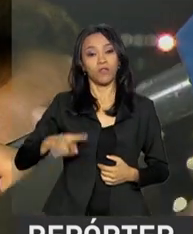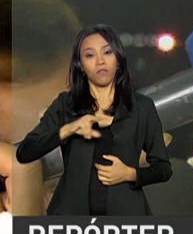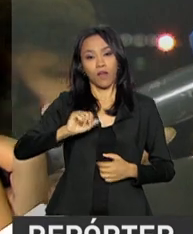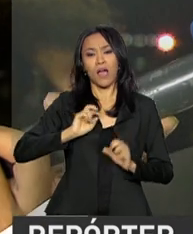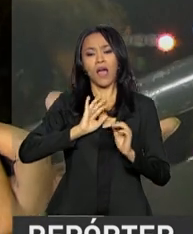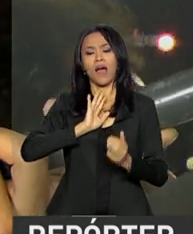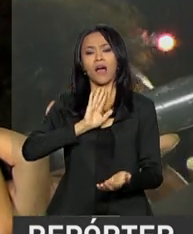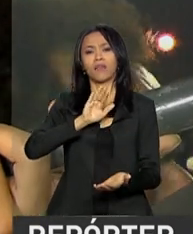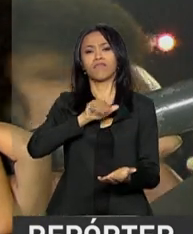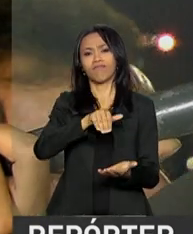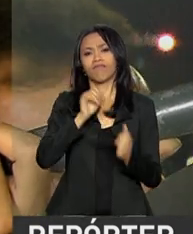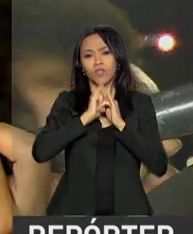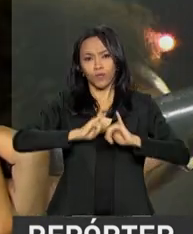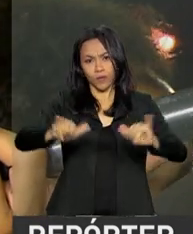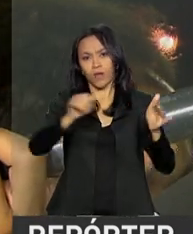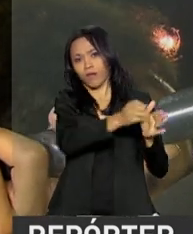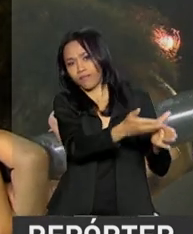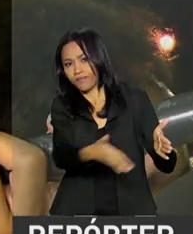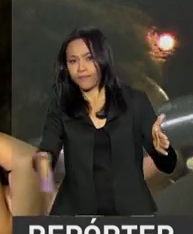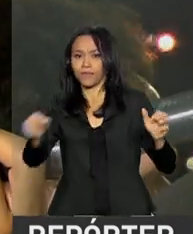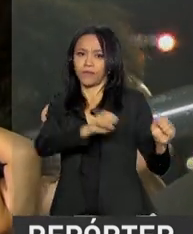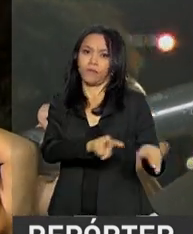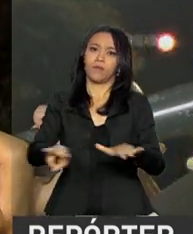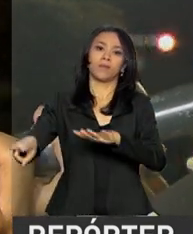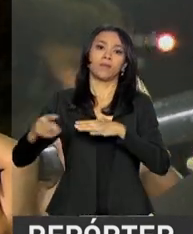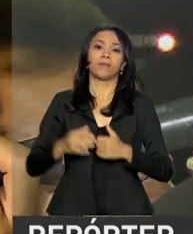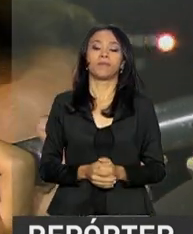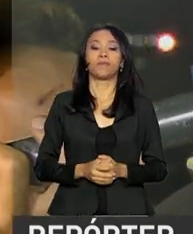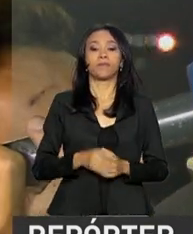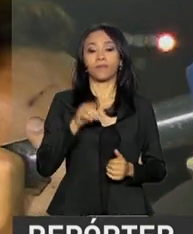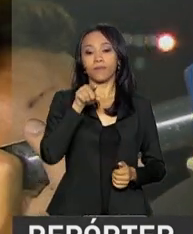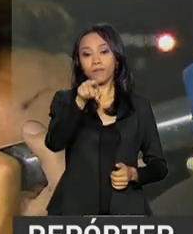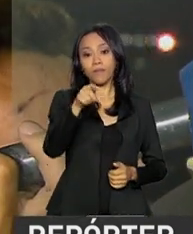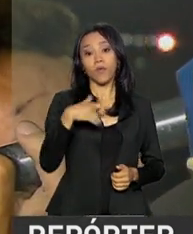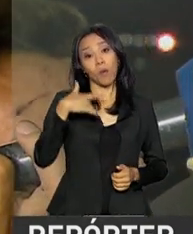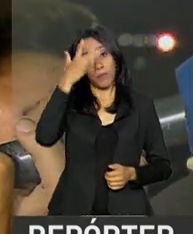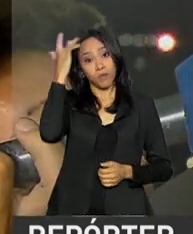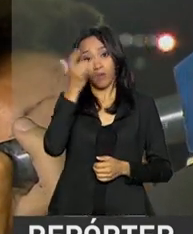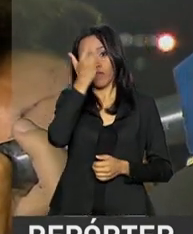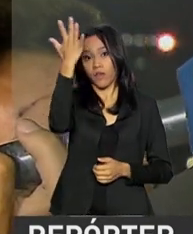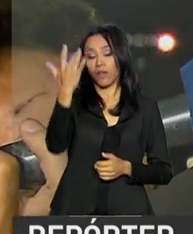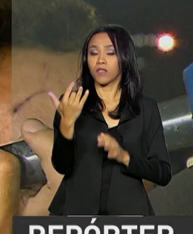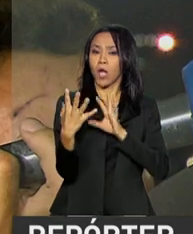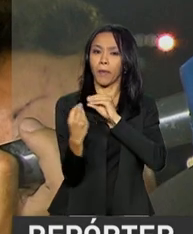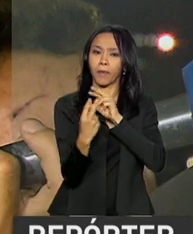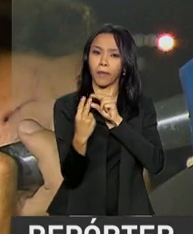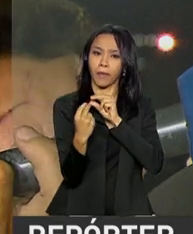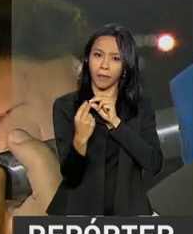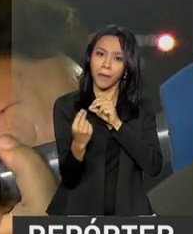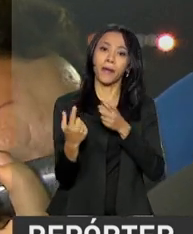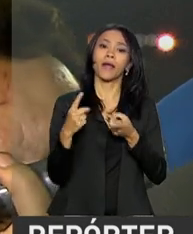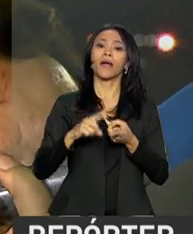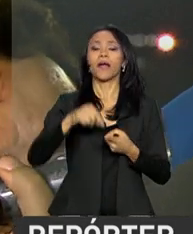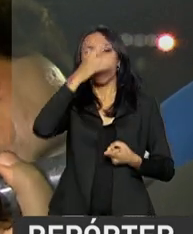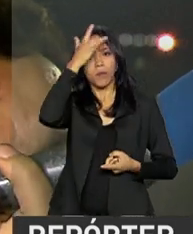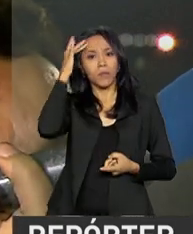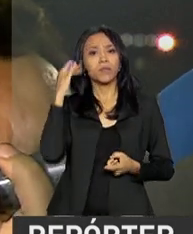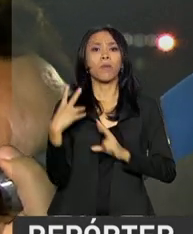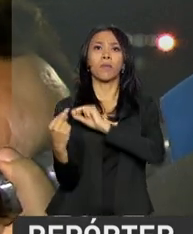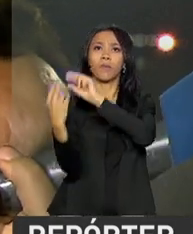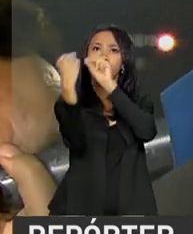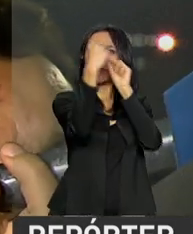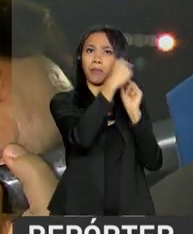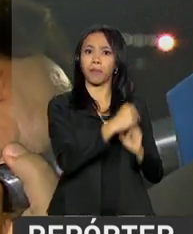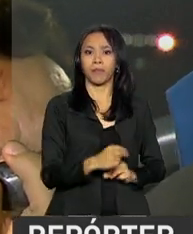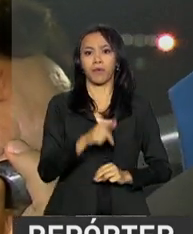busca um perfil de repercussão nacional de facto interlocução com o congresso nacional e de tranquility locução com os governadores